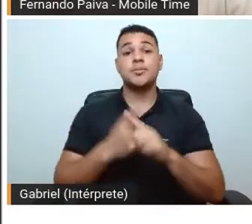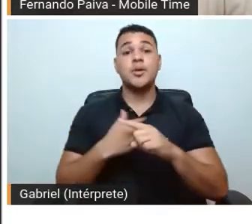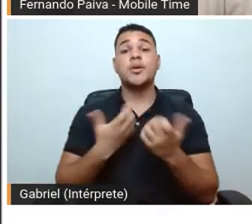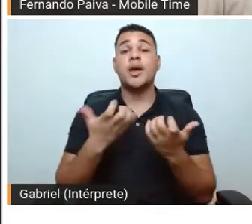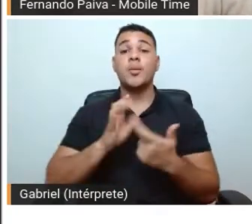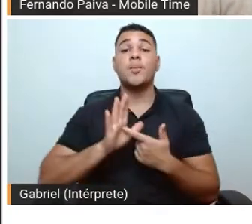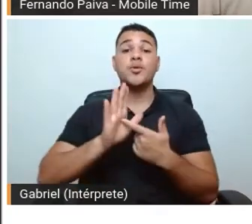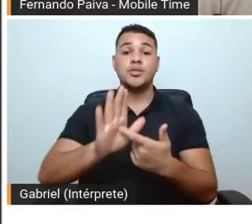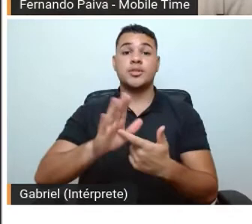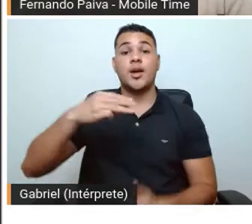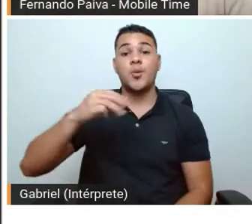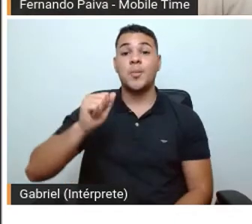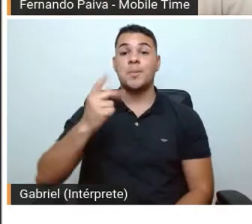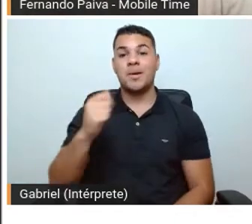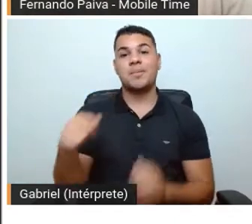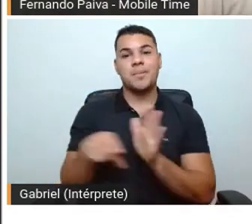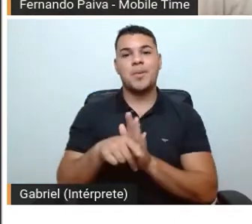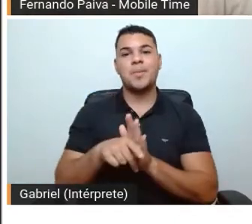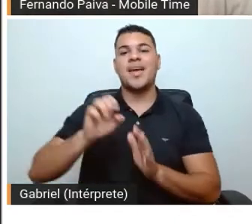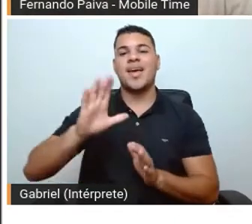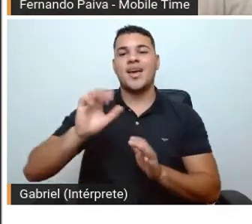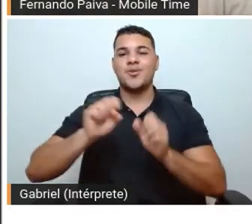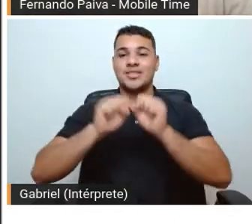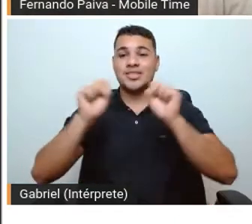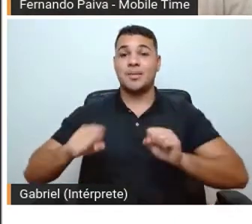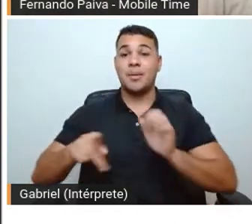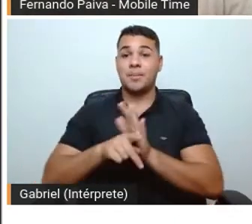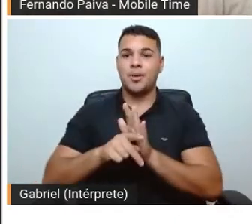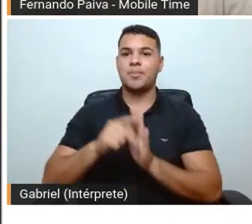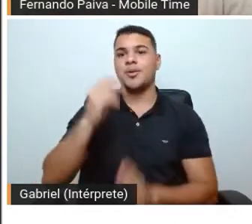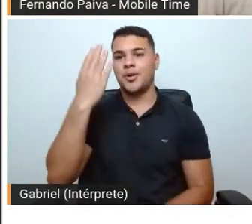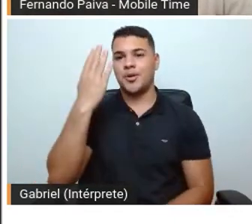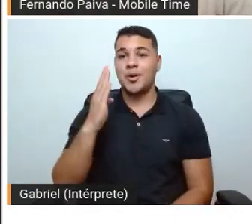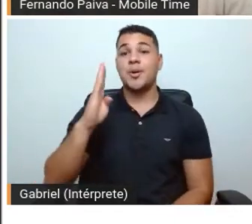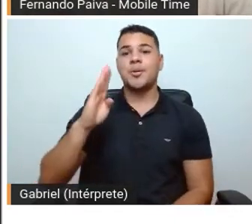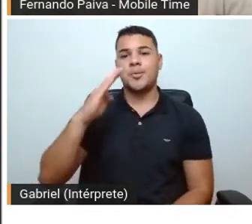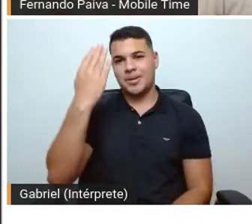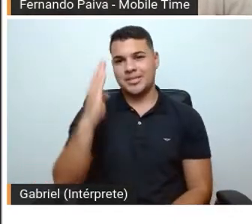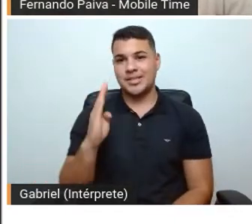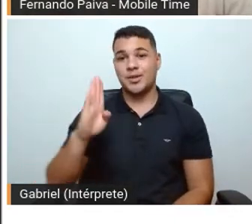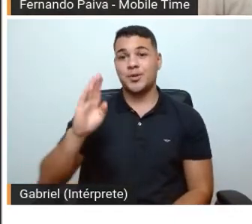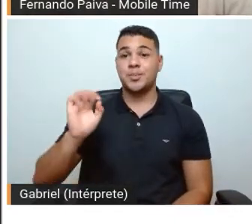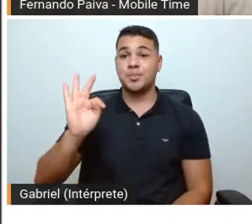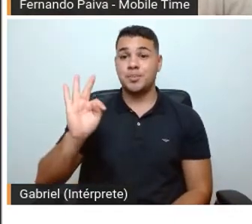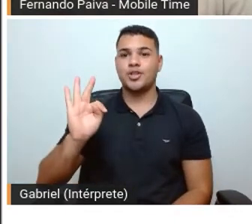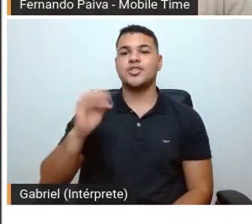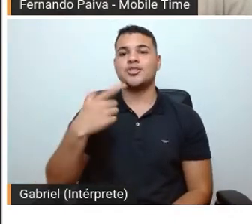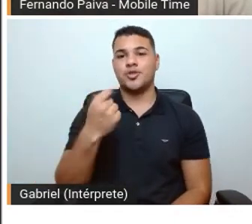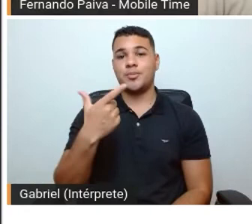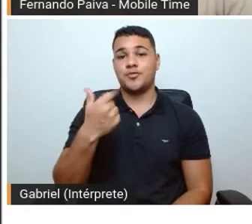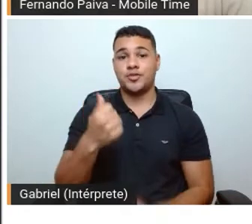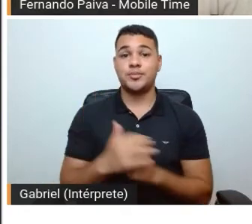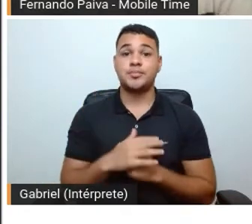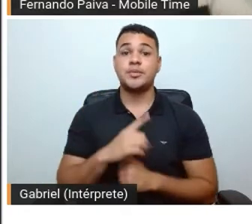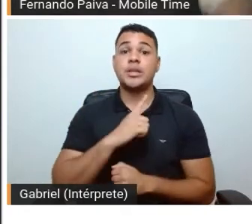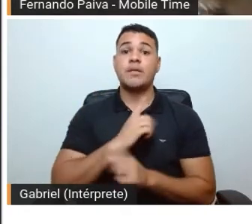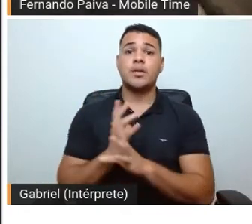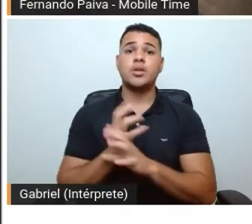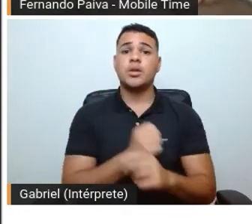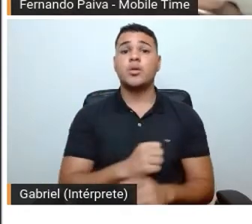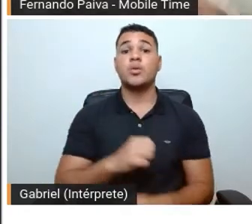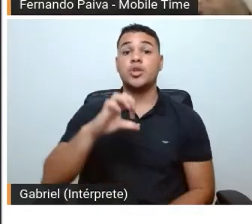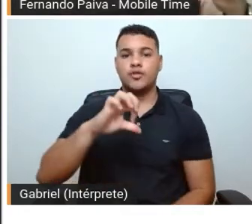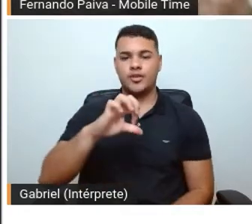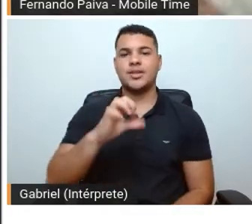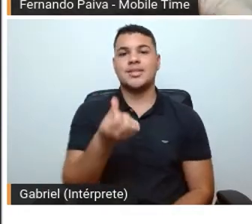brasileiro de boxe 2021 essa edição que a gente não só agora em agosto a gente tem que a participação de 96 empresas tá